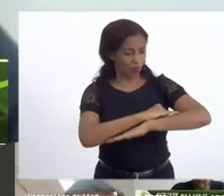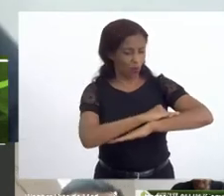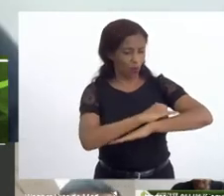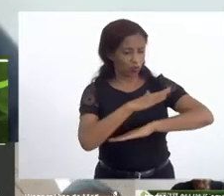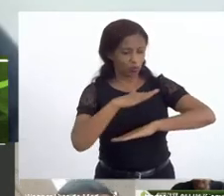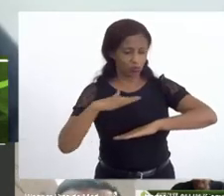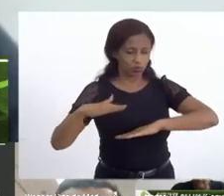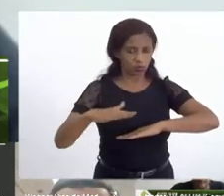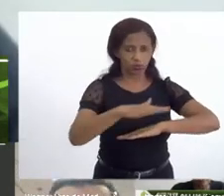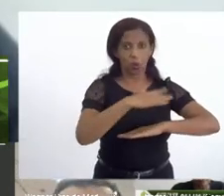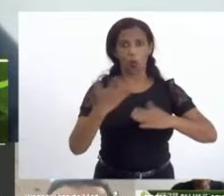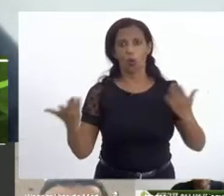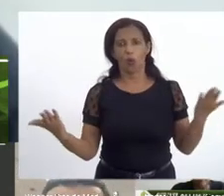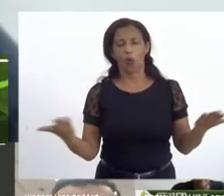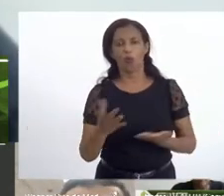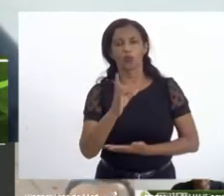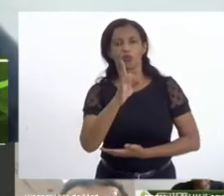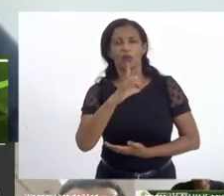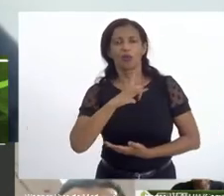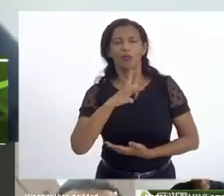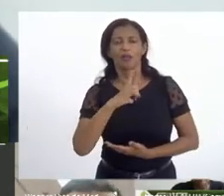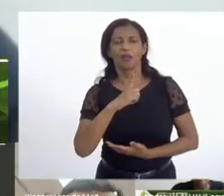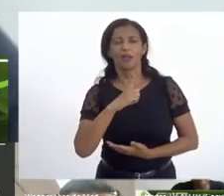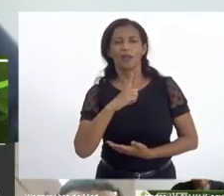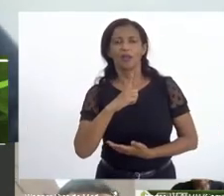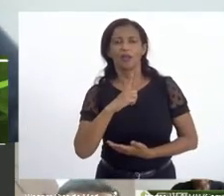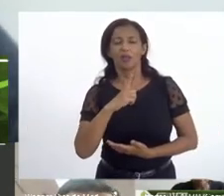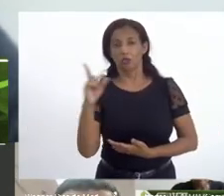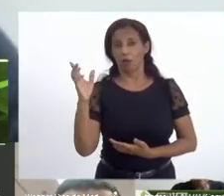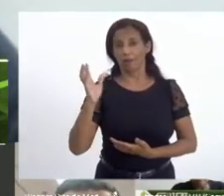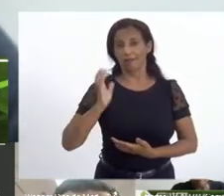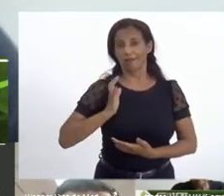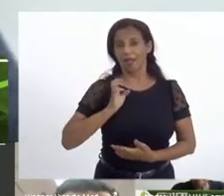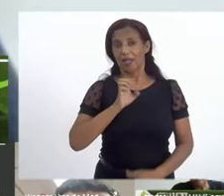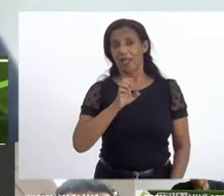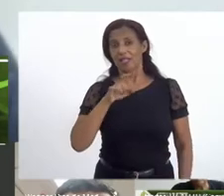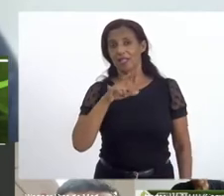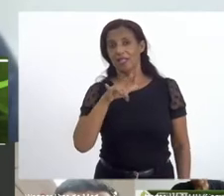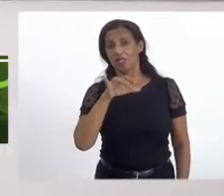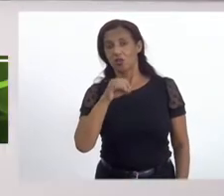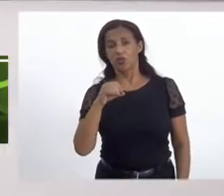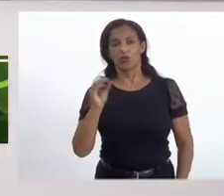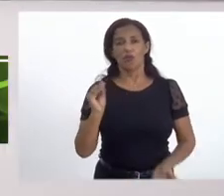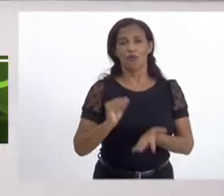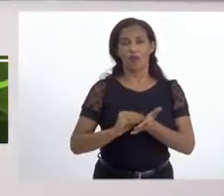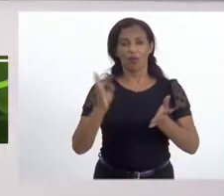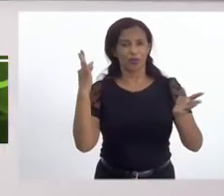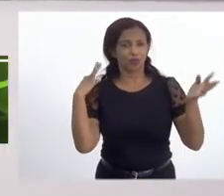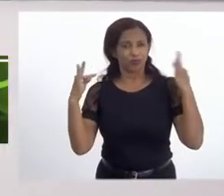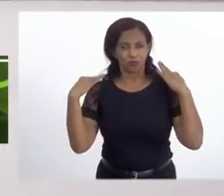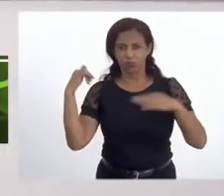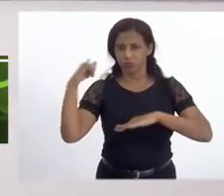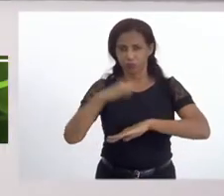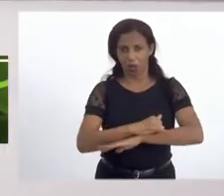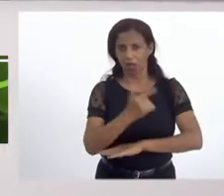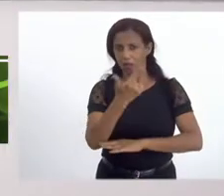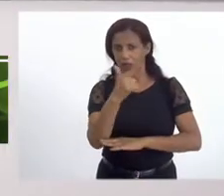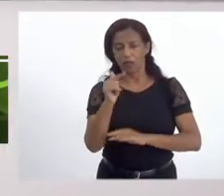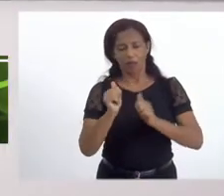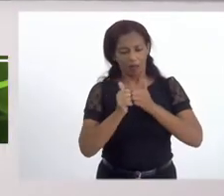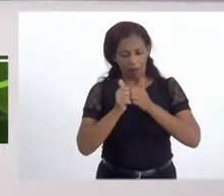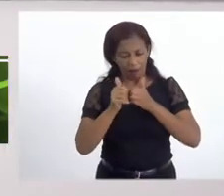é um aeroporto onde só temos aviação executiva, não temos aviação comercial, para a possibilidade de abrir